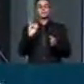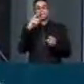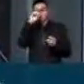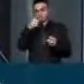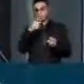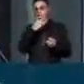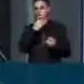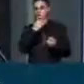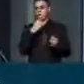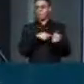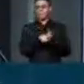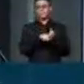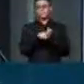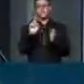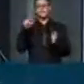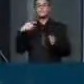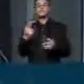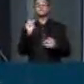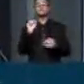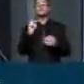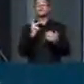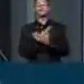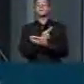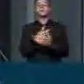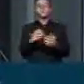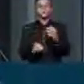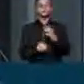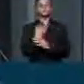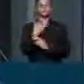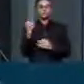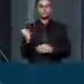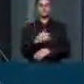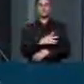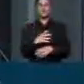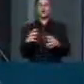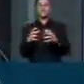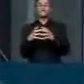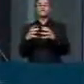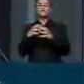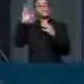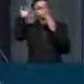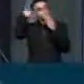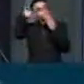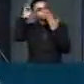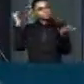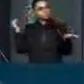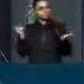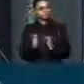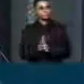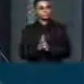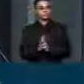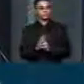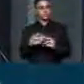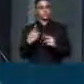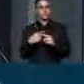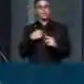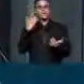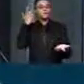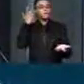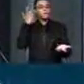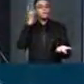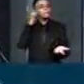daqui a alguns anos nós vamos ver aí outro litígio, outra briga, porque mais uma vez eu realmente não consigo